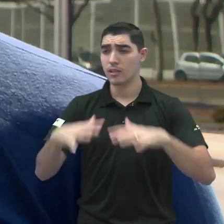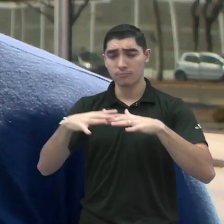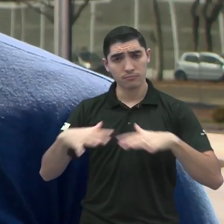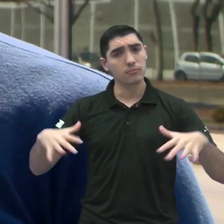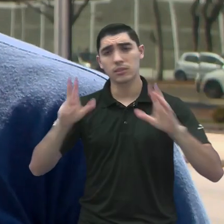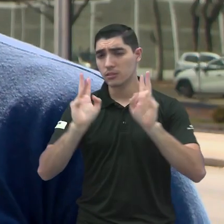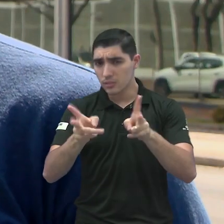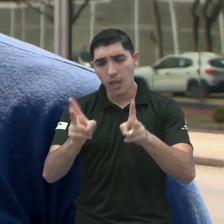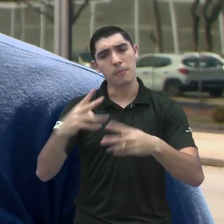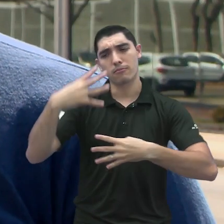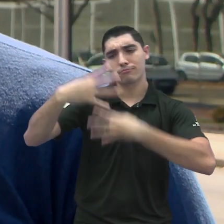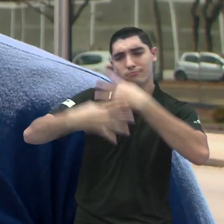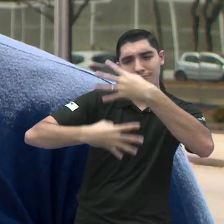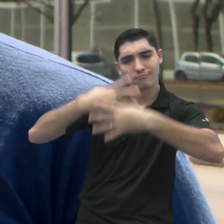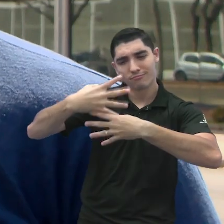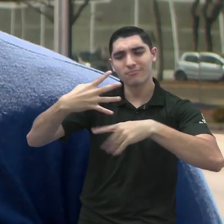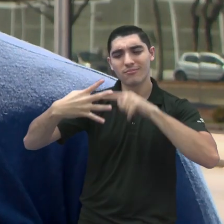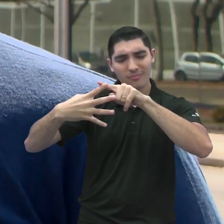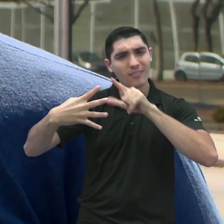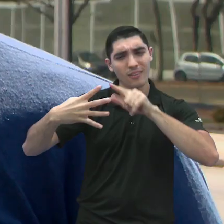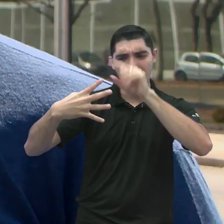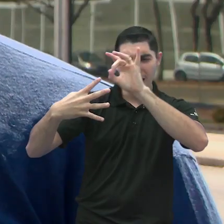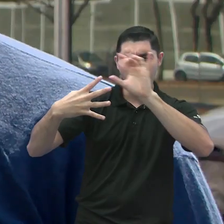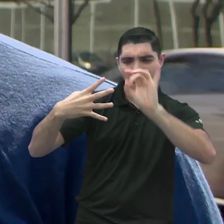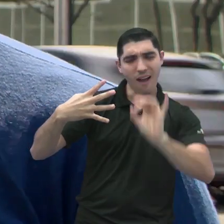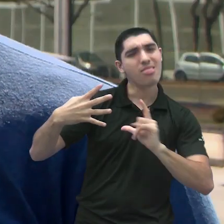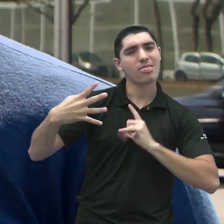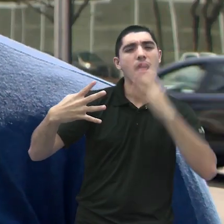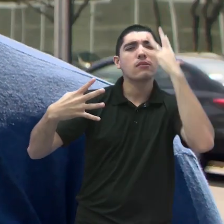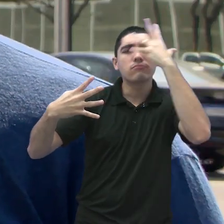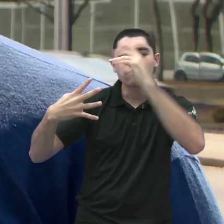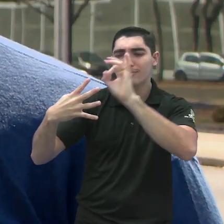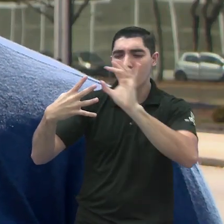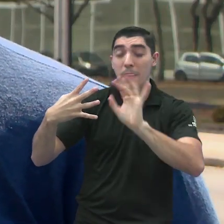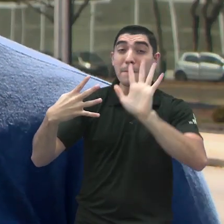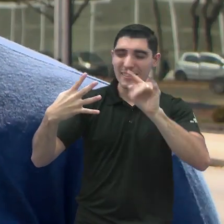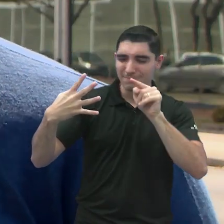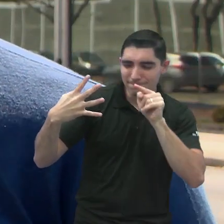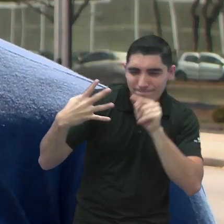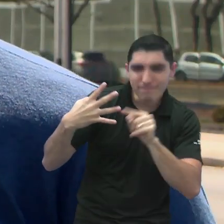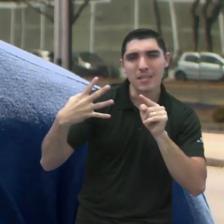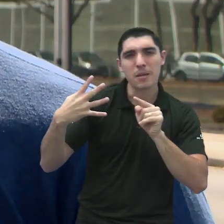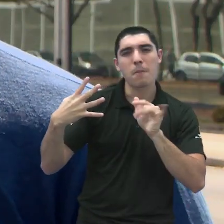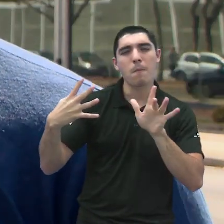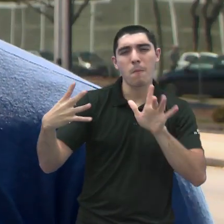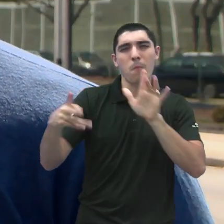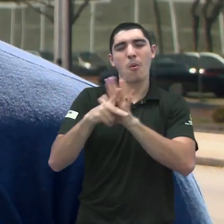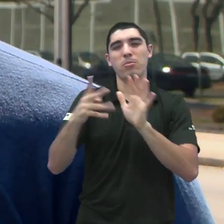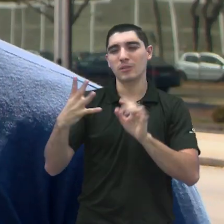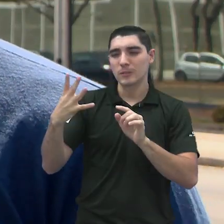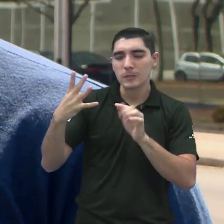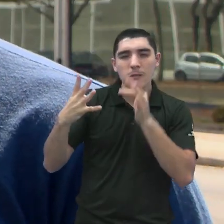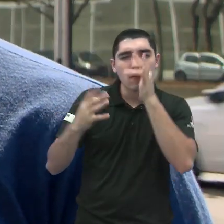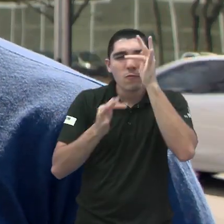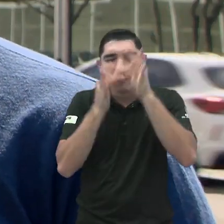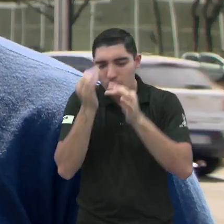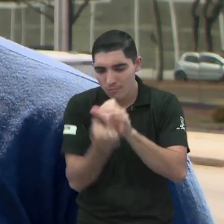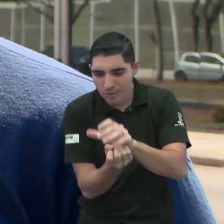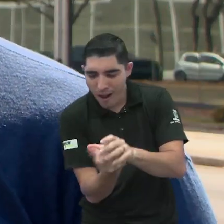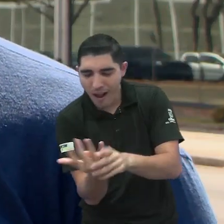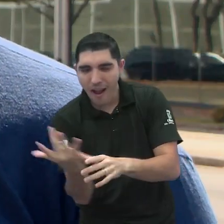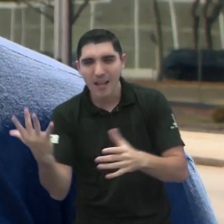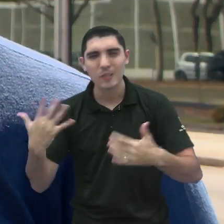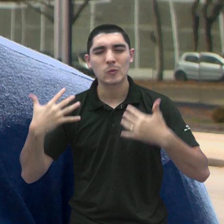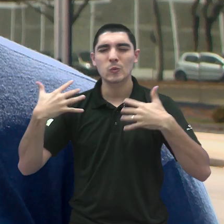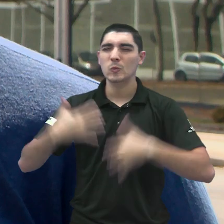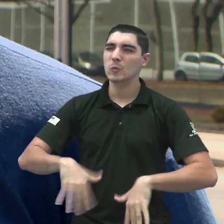Todas as estações têm suas belezas, né? Mas a primavera dá aquele tchan, né? Das cores, e eu